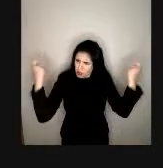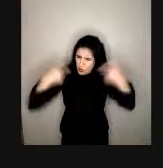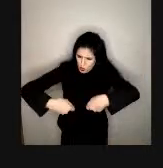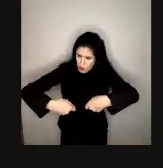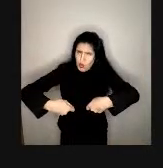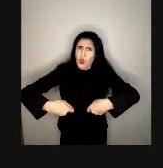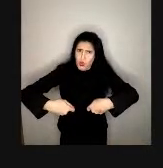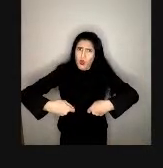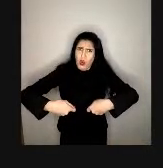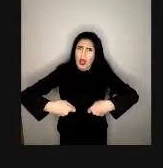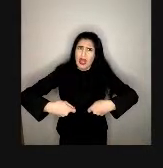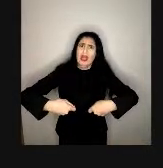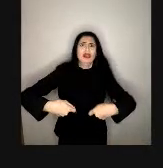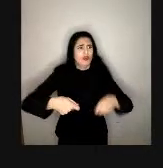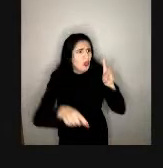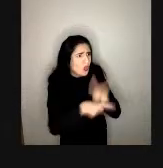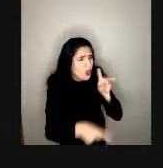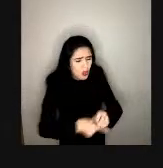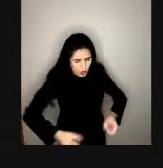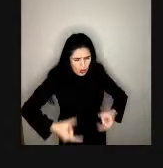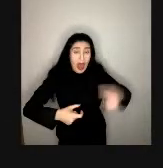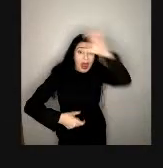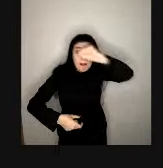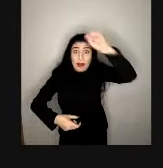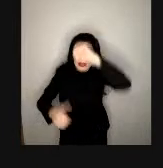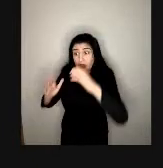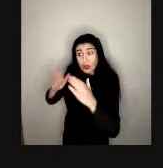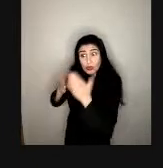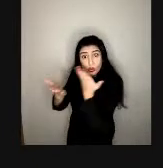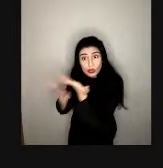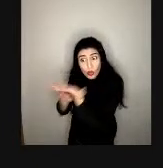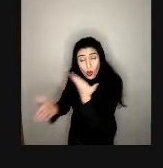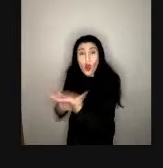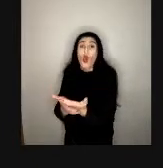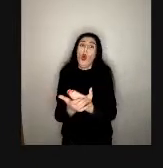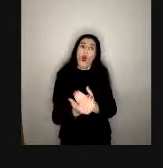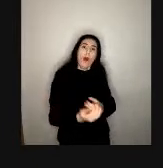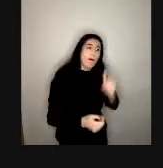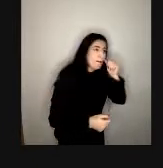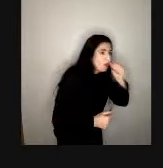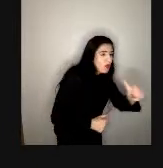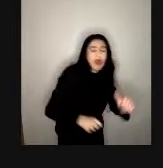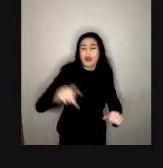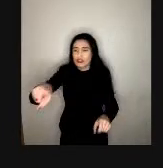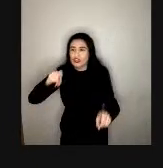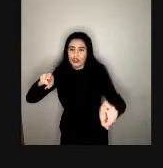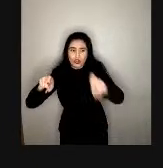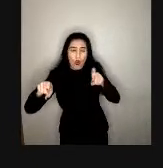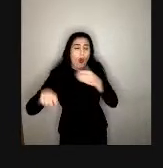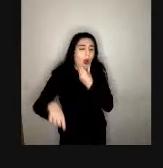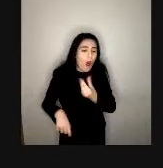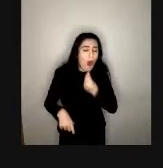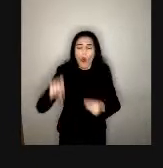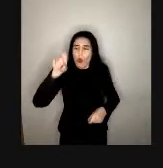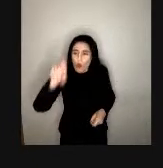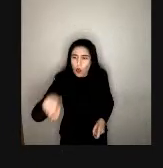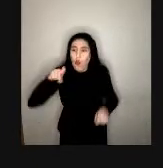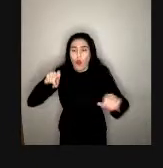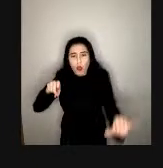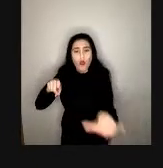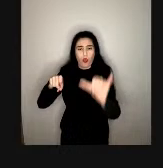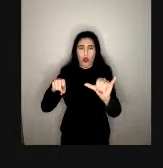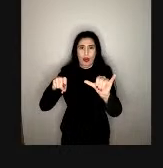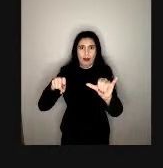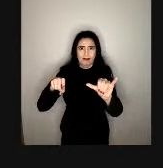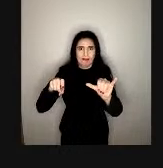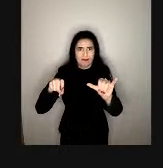mama. A gente aprendeu isso lá na escola. As mulheres têm os cromossomos XX, nós temos XY. O X, né, é aquele que